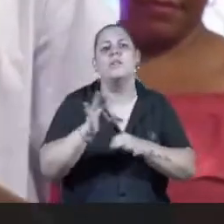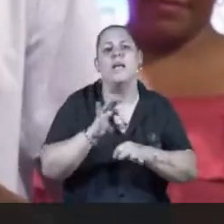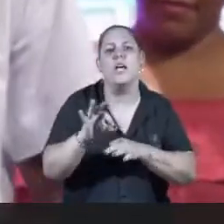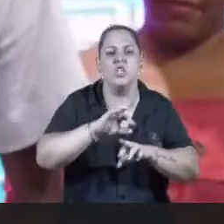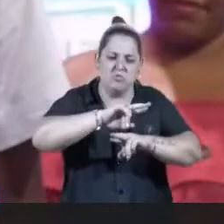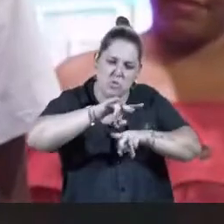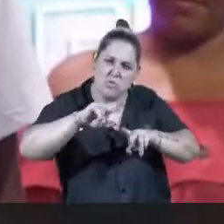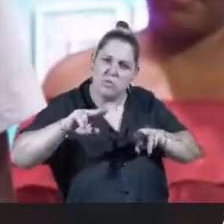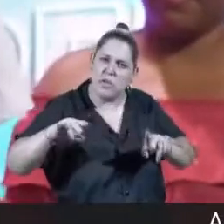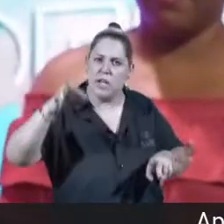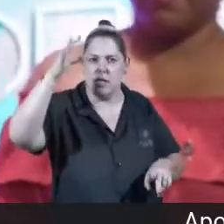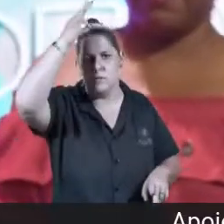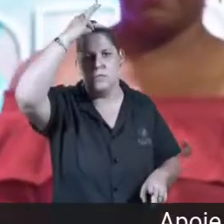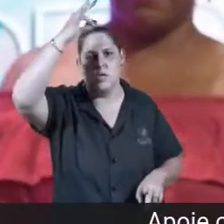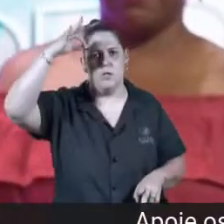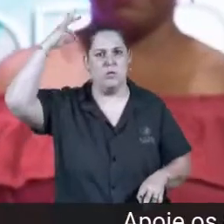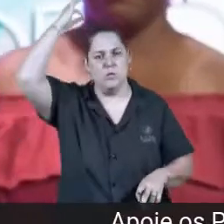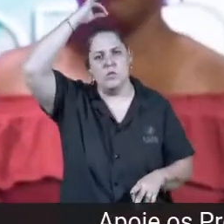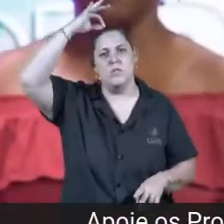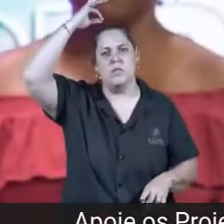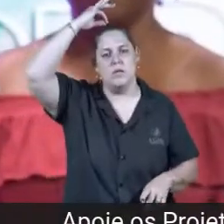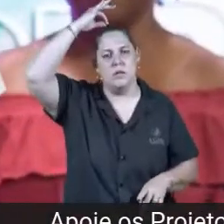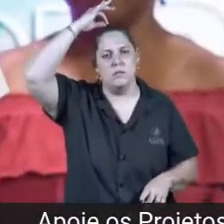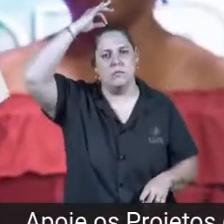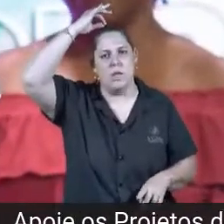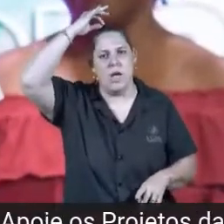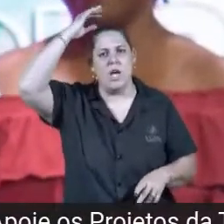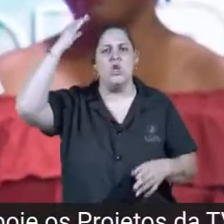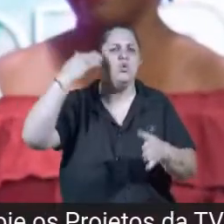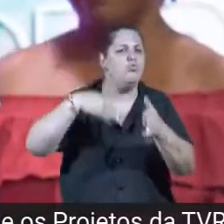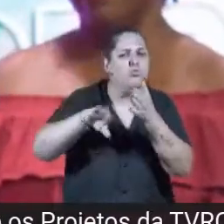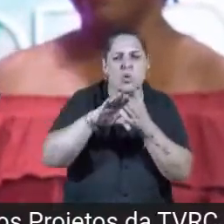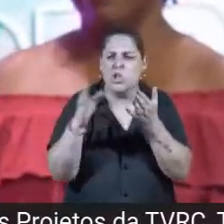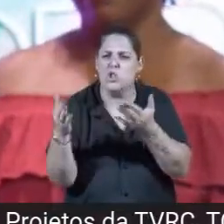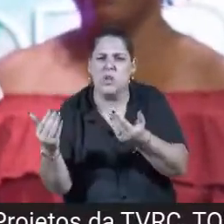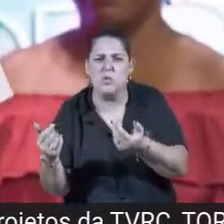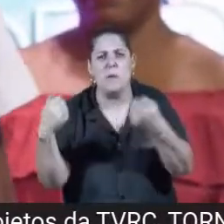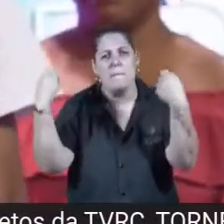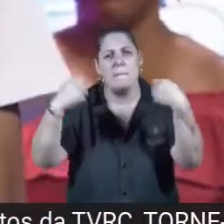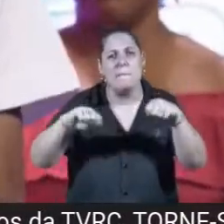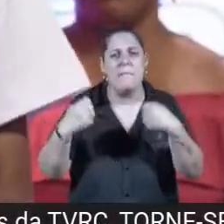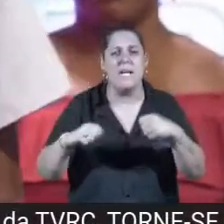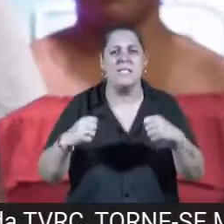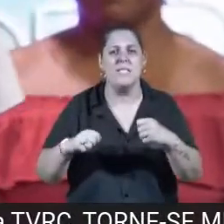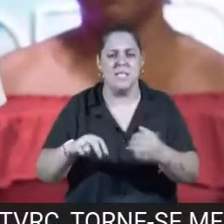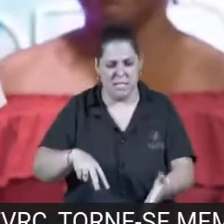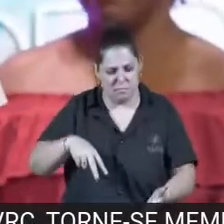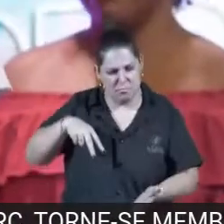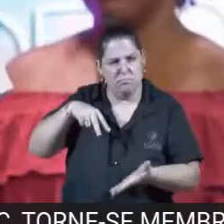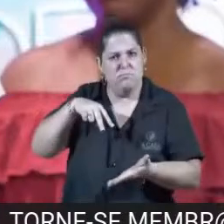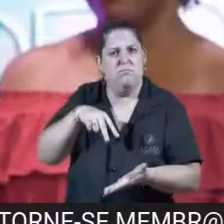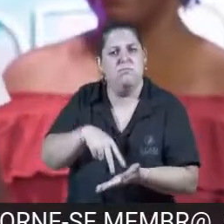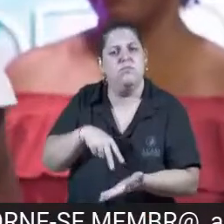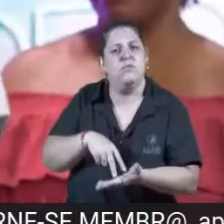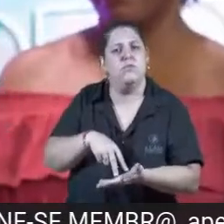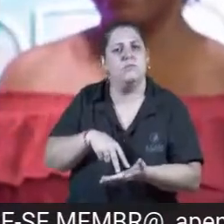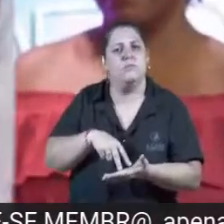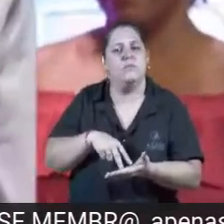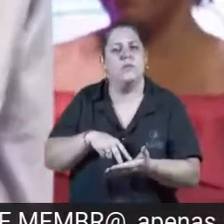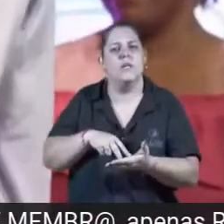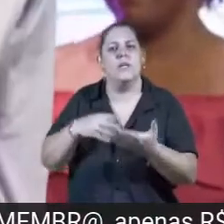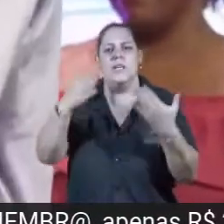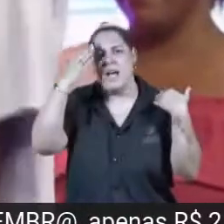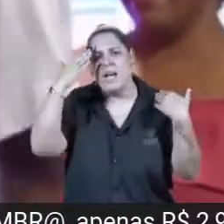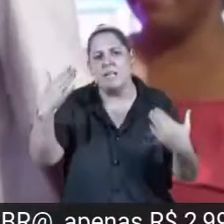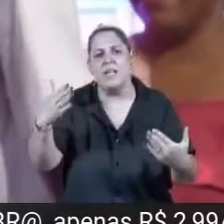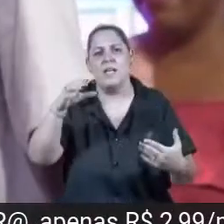alternativo para o Espírito Santo. E é com esse desejo que toda a juventude petista, capixaba e de esquerda saúda o